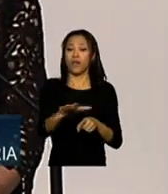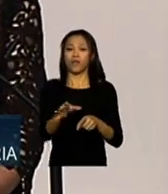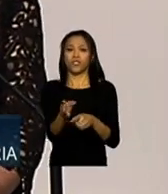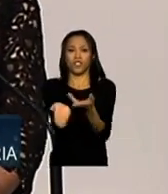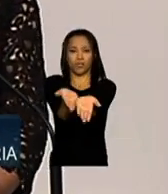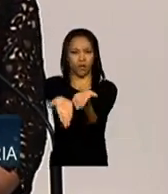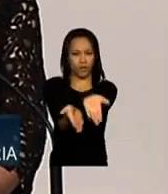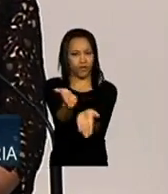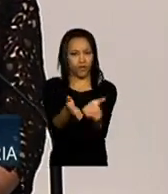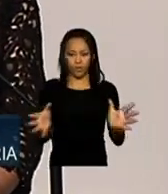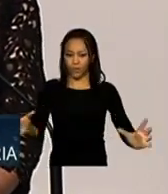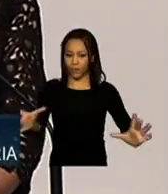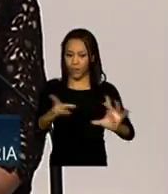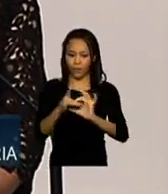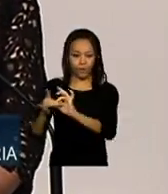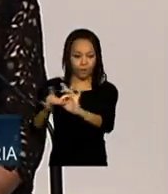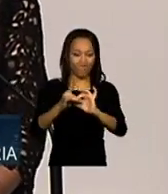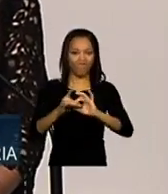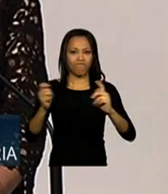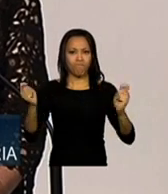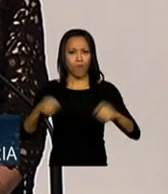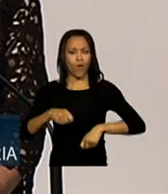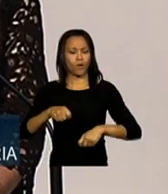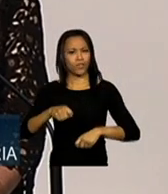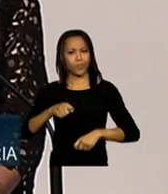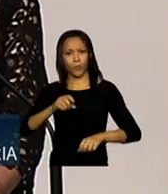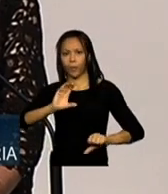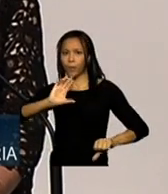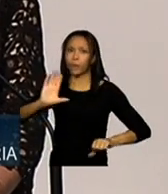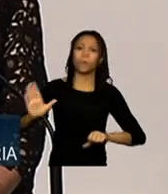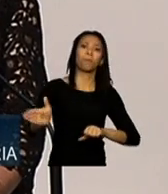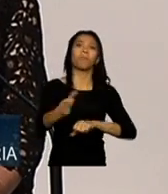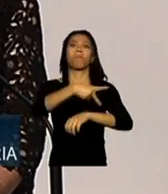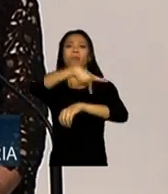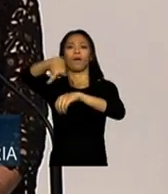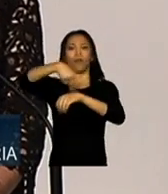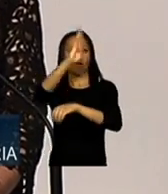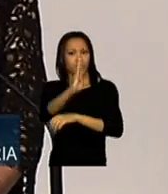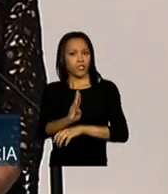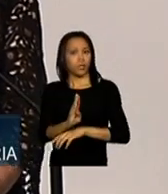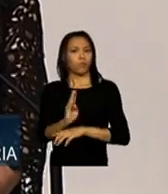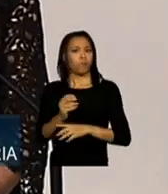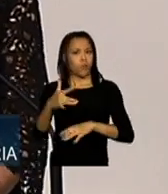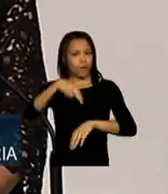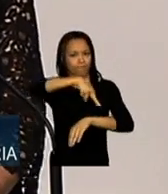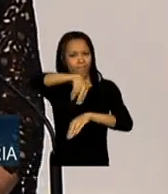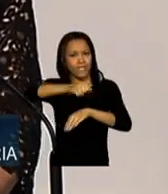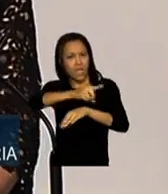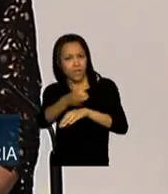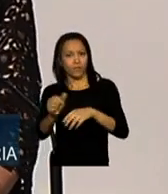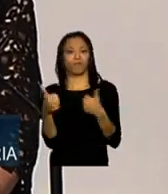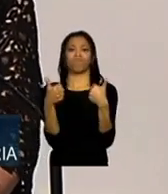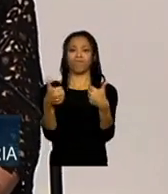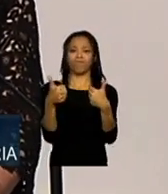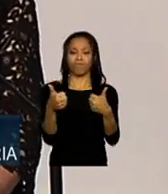pode transformar o Brasil numa grande nação. Uma